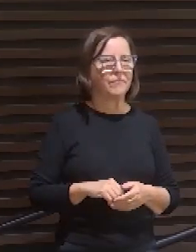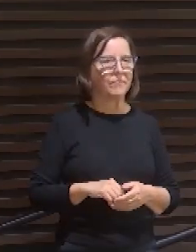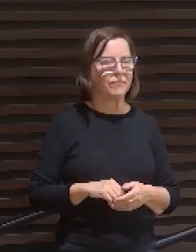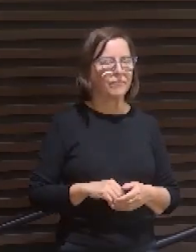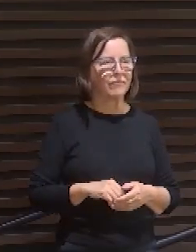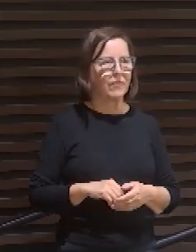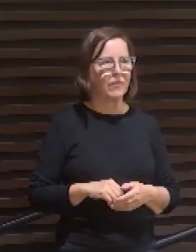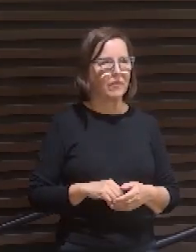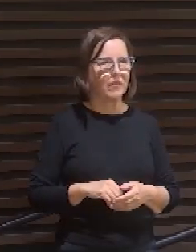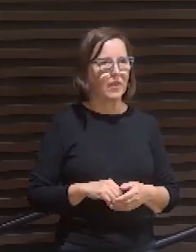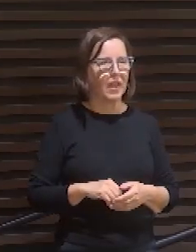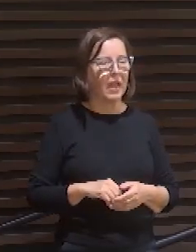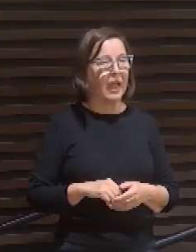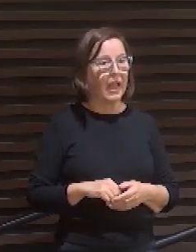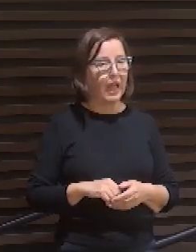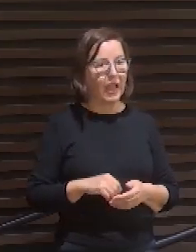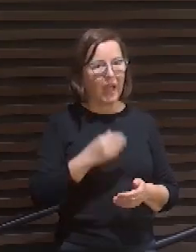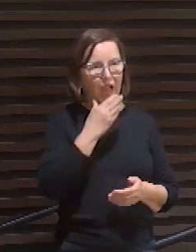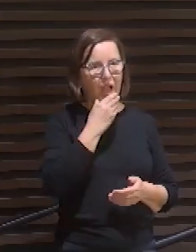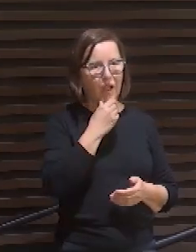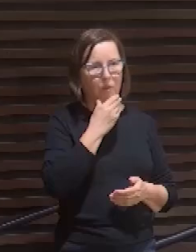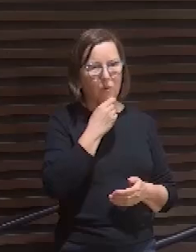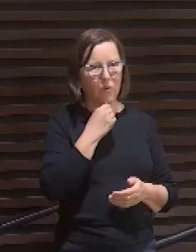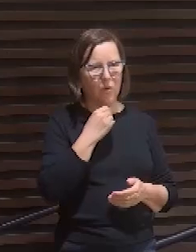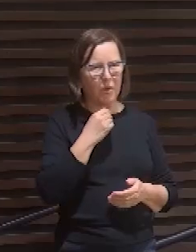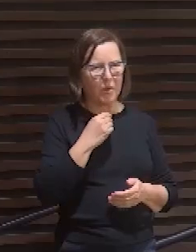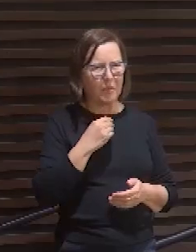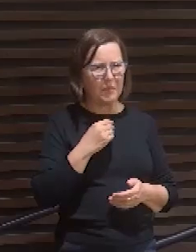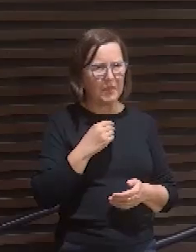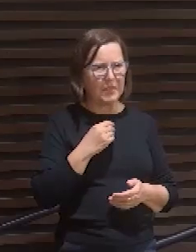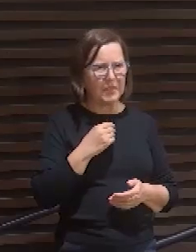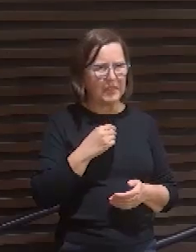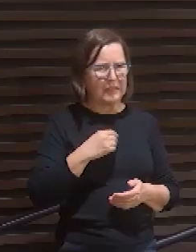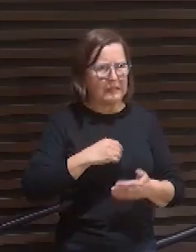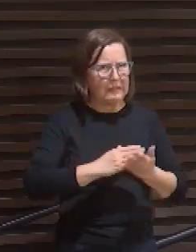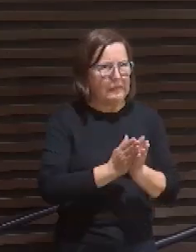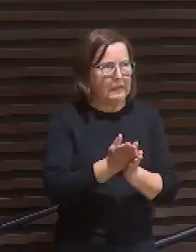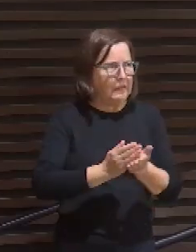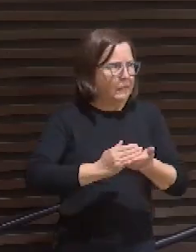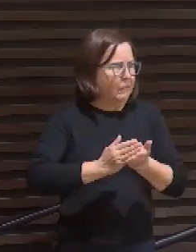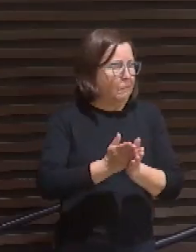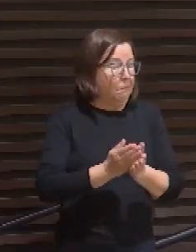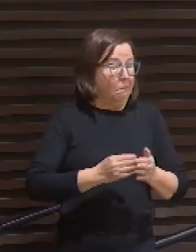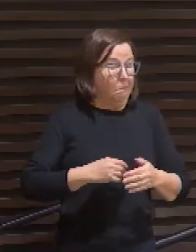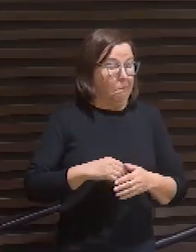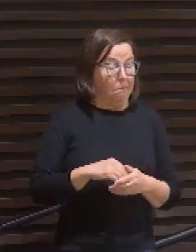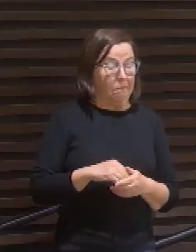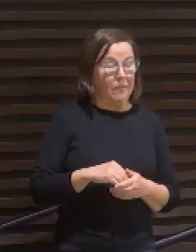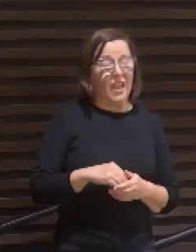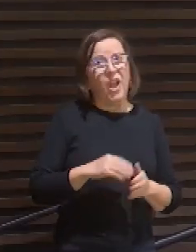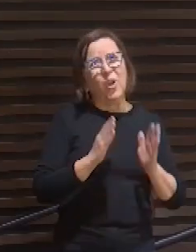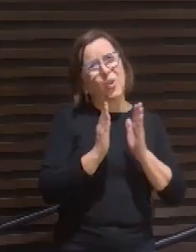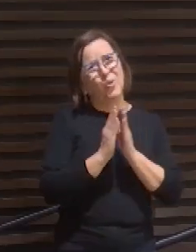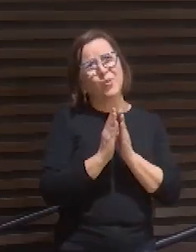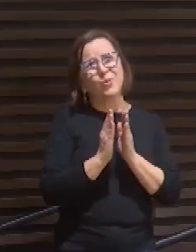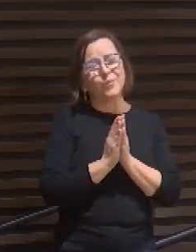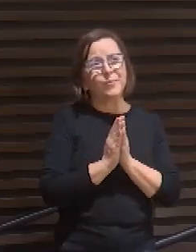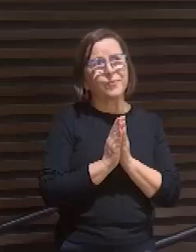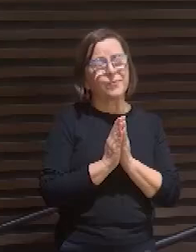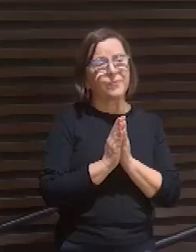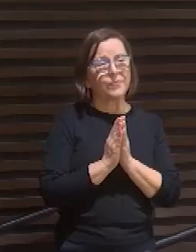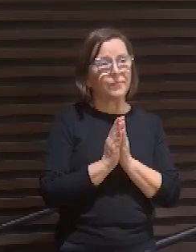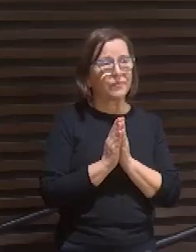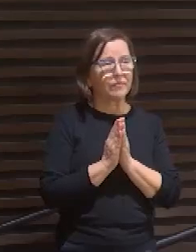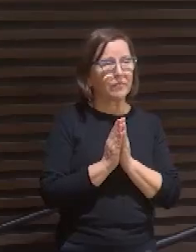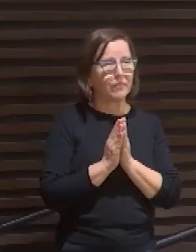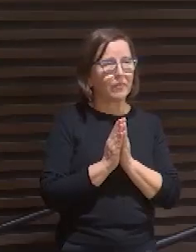Ele começou a se irritar com aquilo e aí foi e fez uma oração